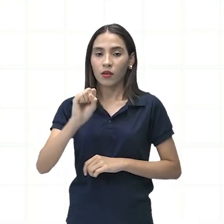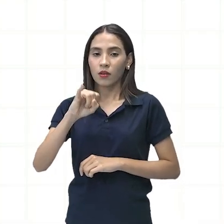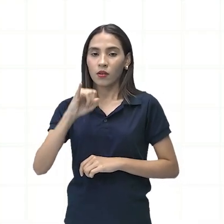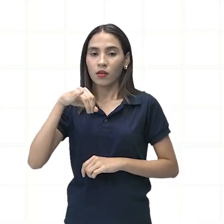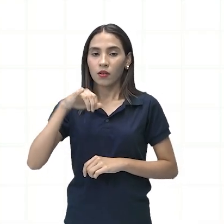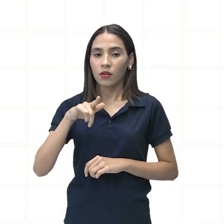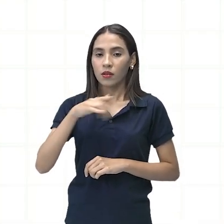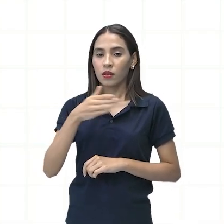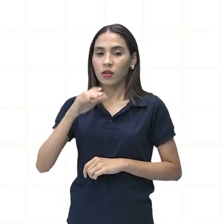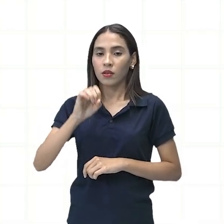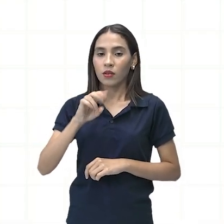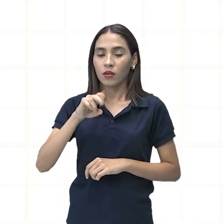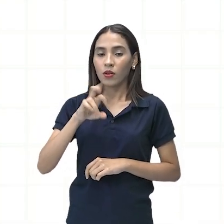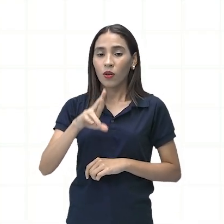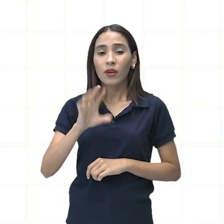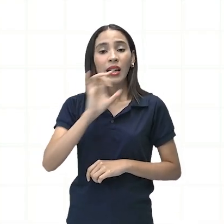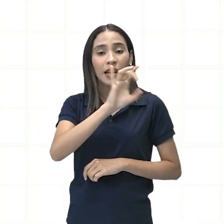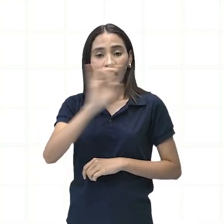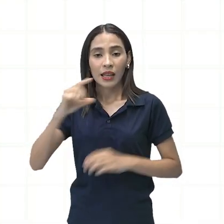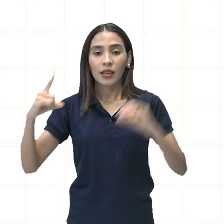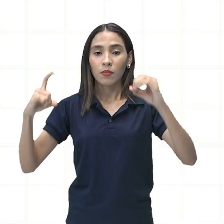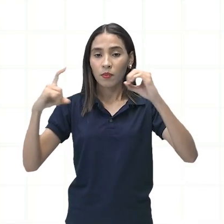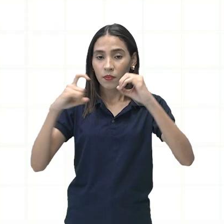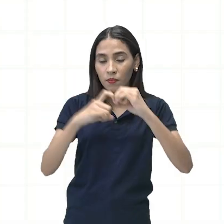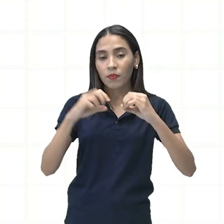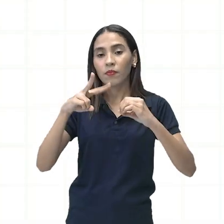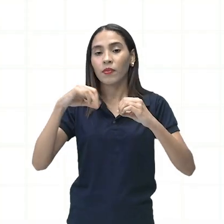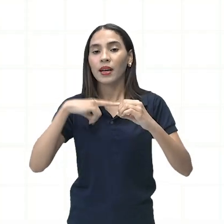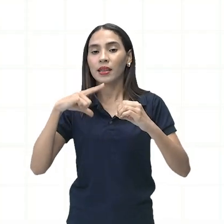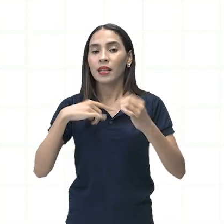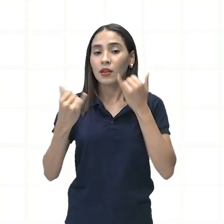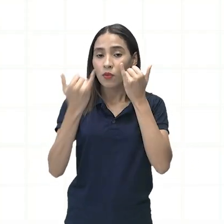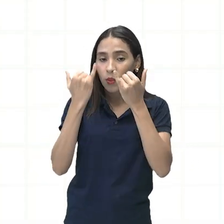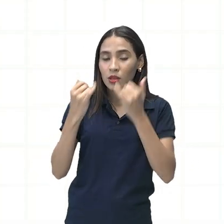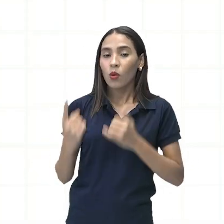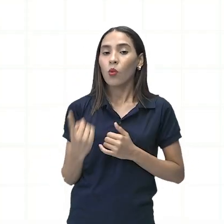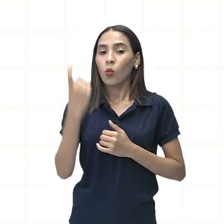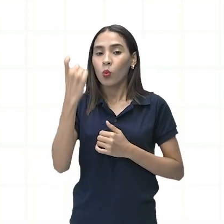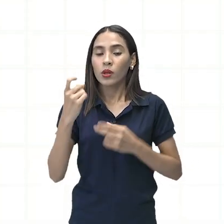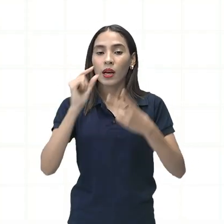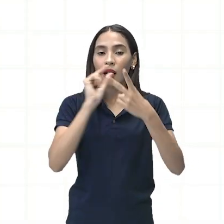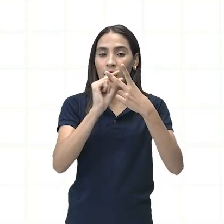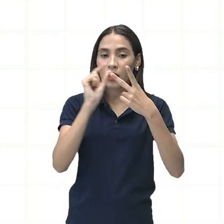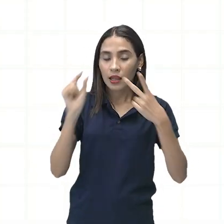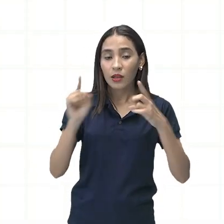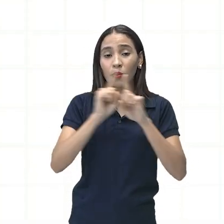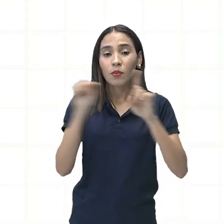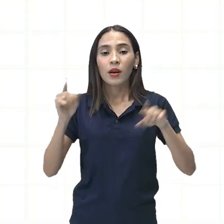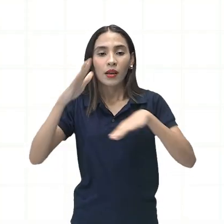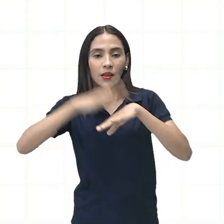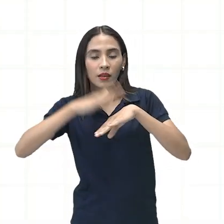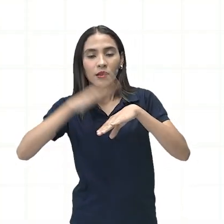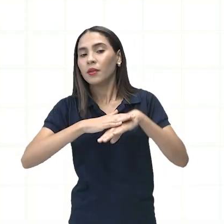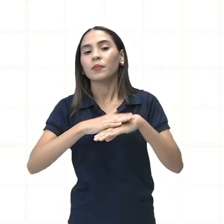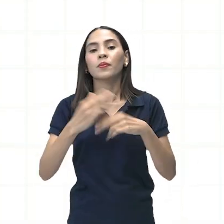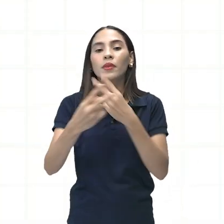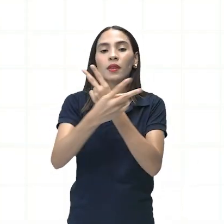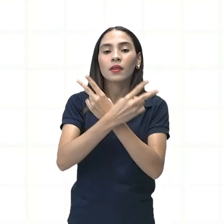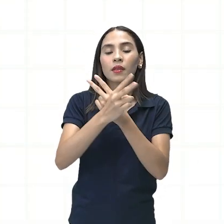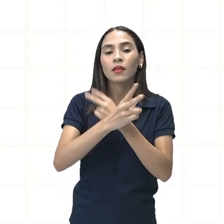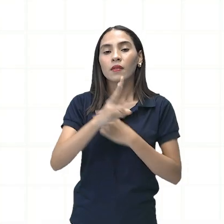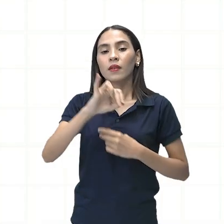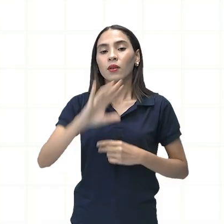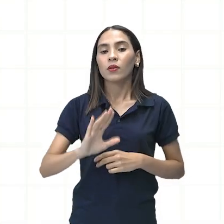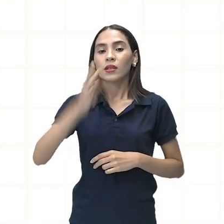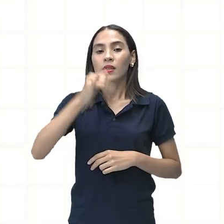cada gameta formado vai carregar combinações únicas de alelos. Já a distribuição independente dos cromossomos acontece